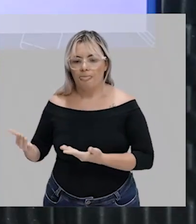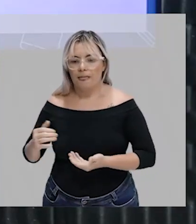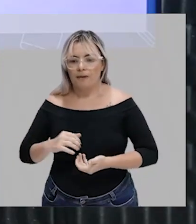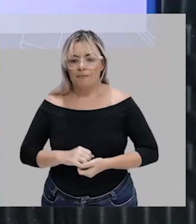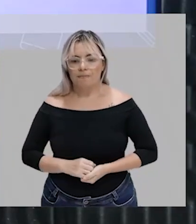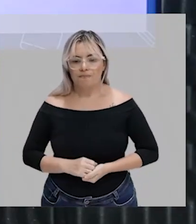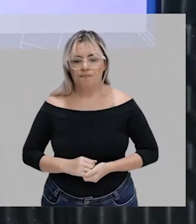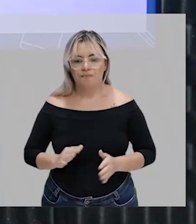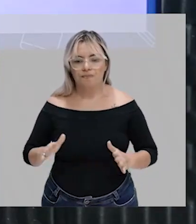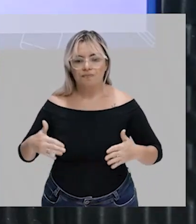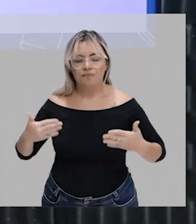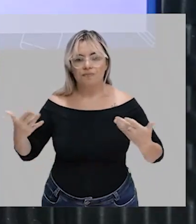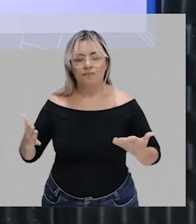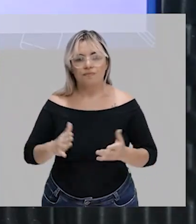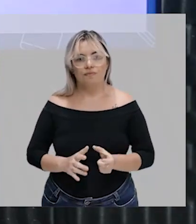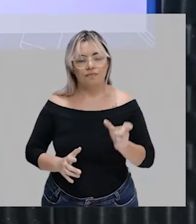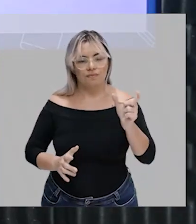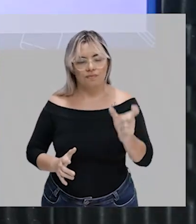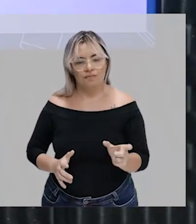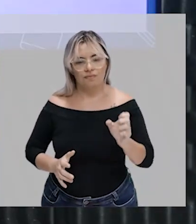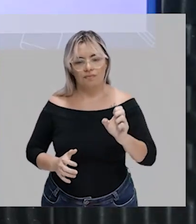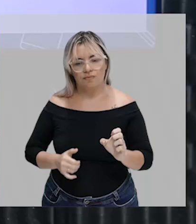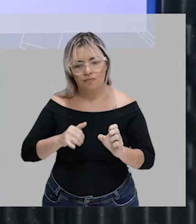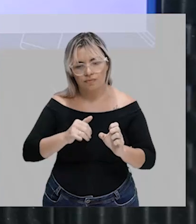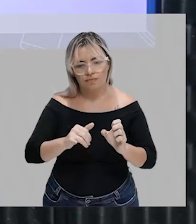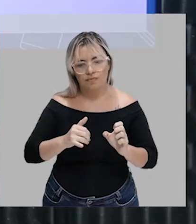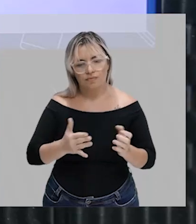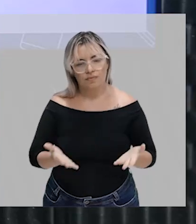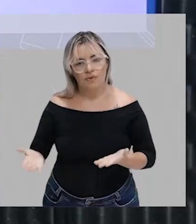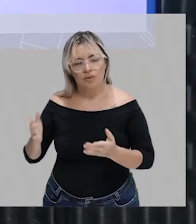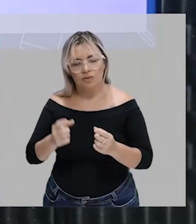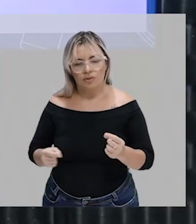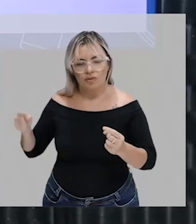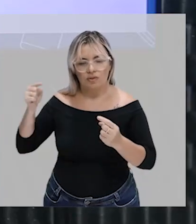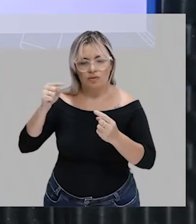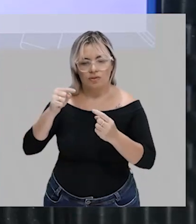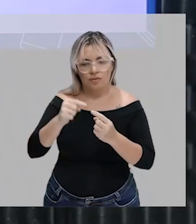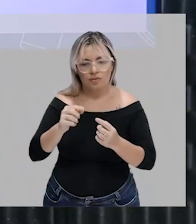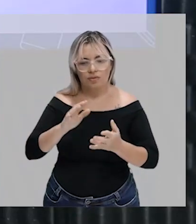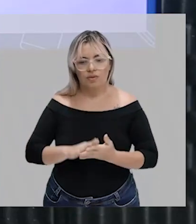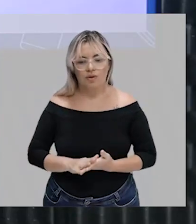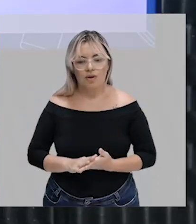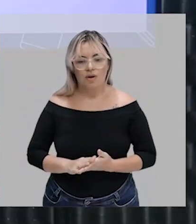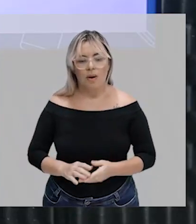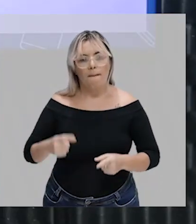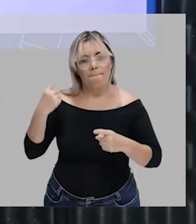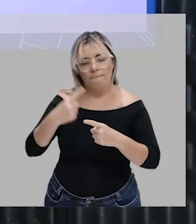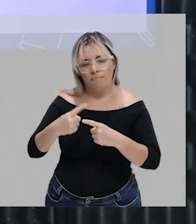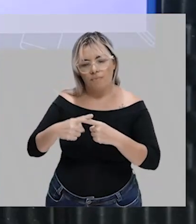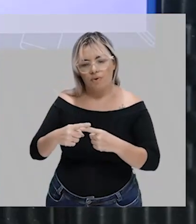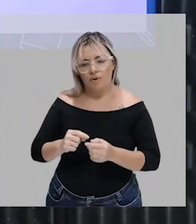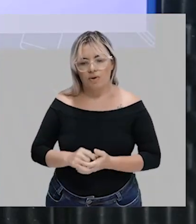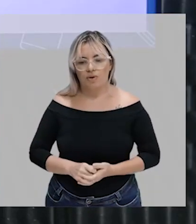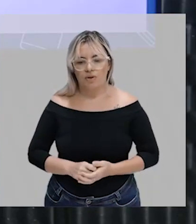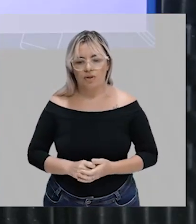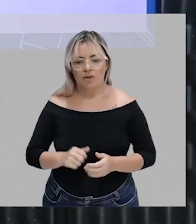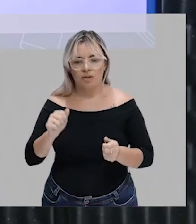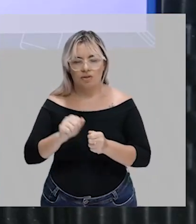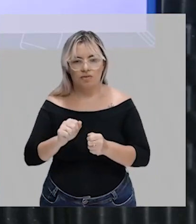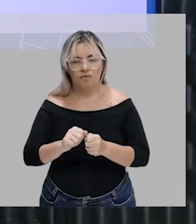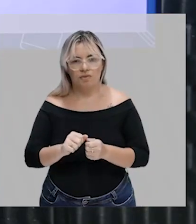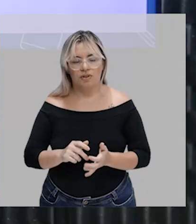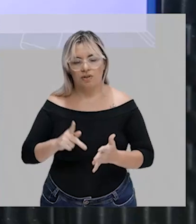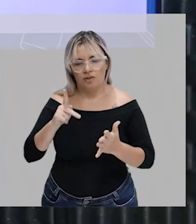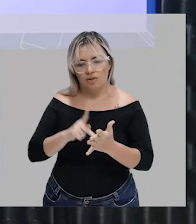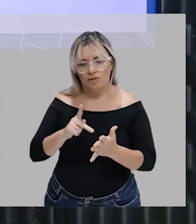aqui são perguntas básicas para um texto. Quem é o enunciador? Qual é o seu objetivo? Por que ele fez essa ou aquela afirmação?